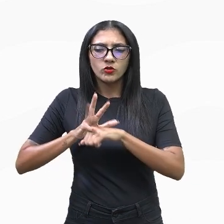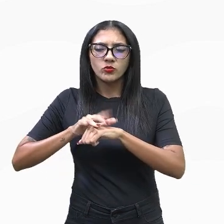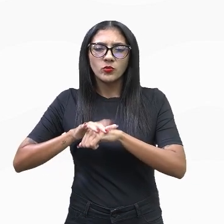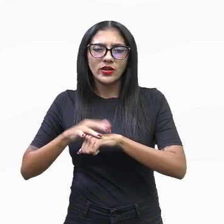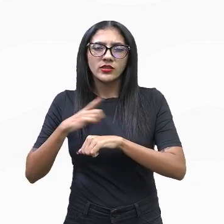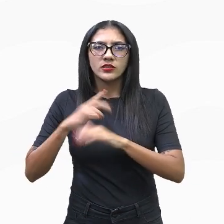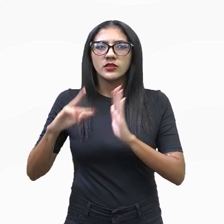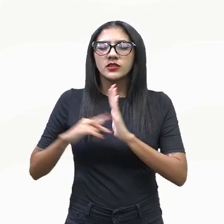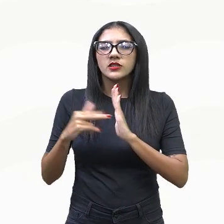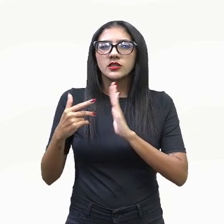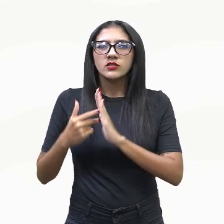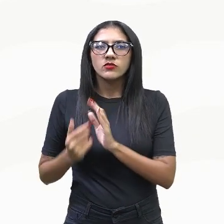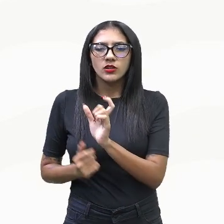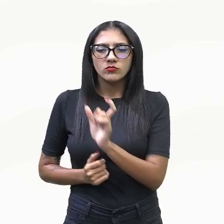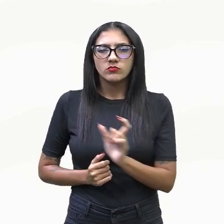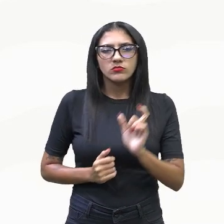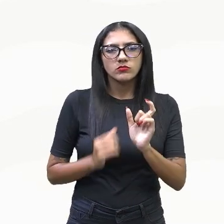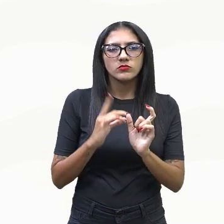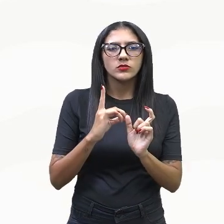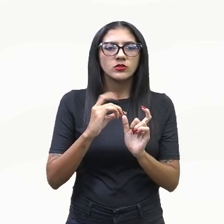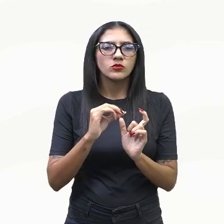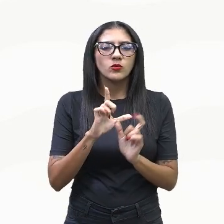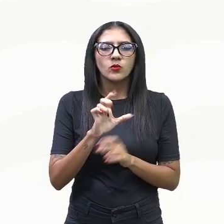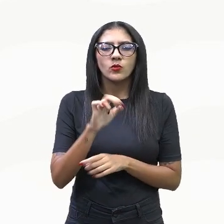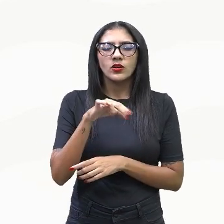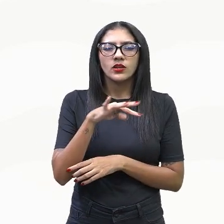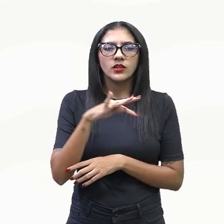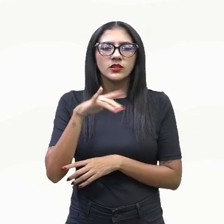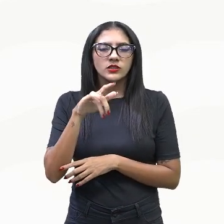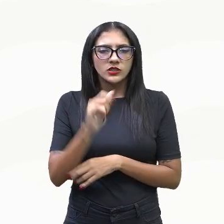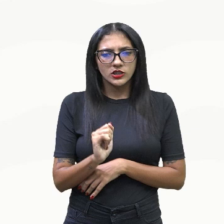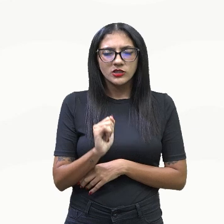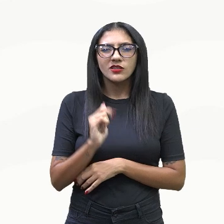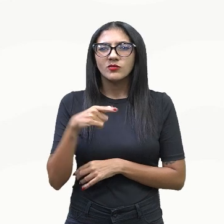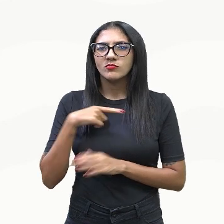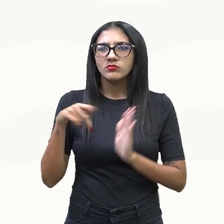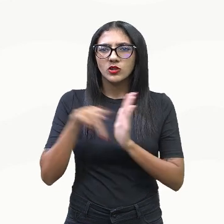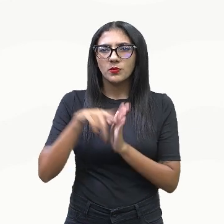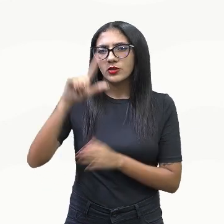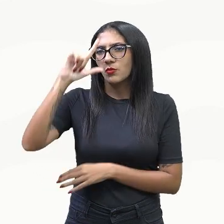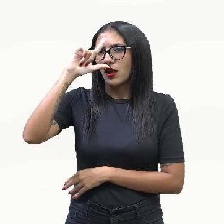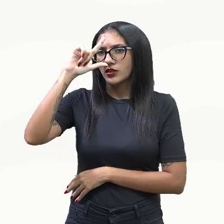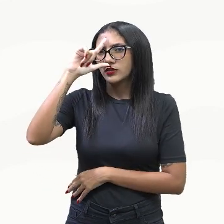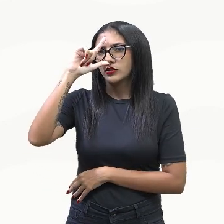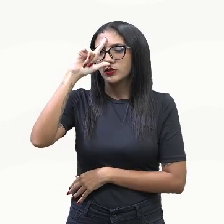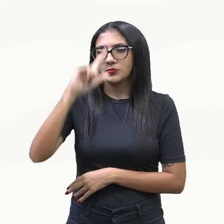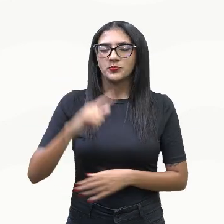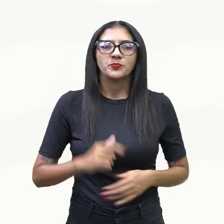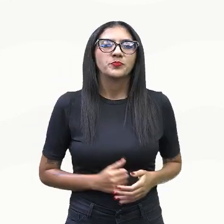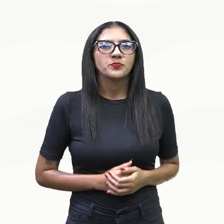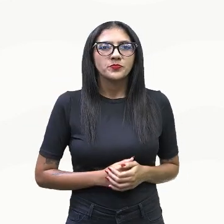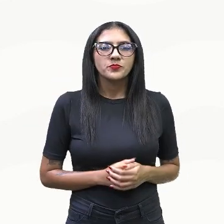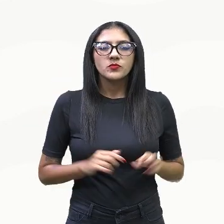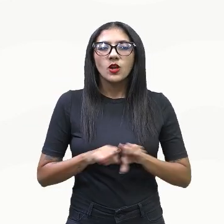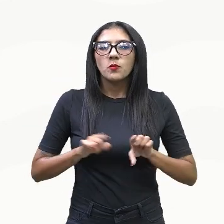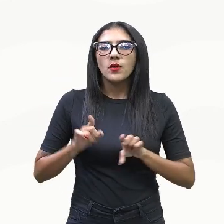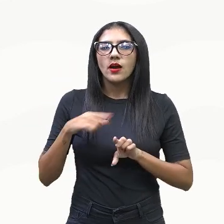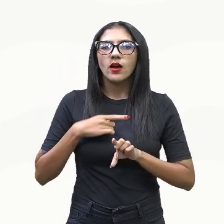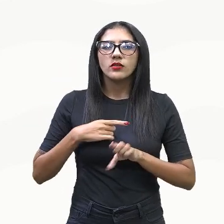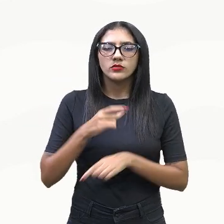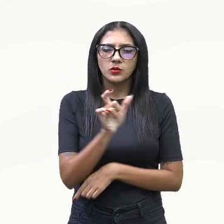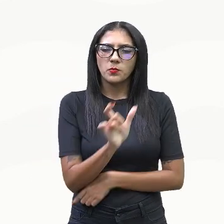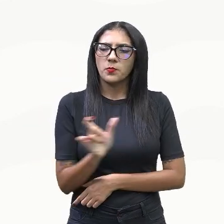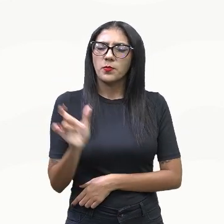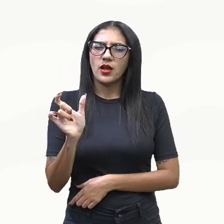latim, Dolentia, dolentia, Eu não sei fazer a leitura no latim, mas a partir desse, digamos,